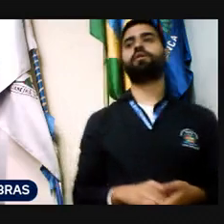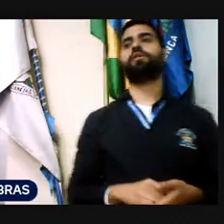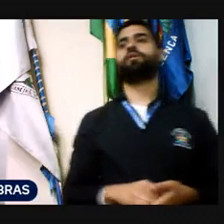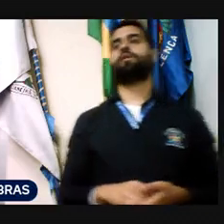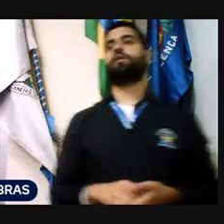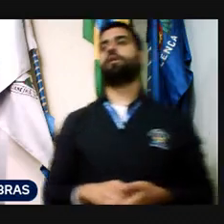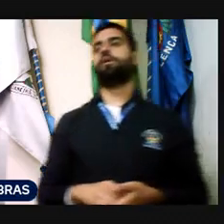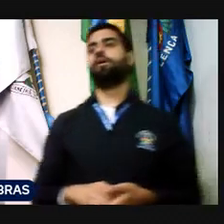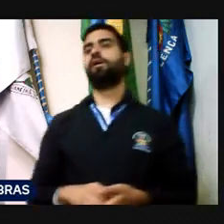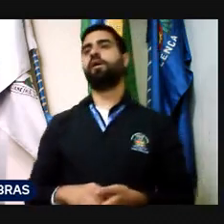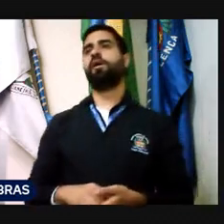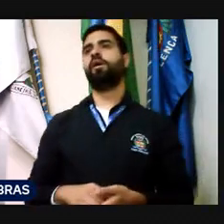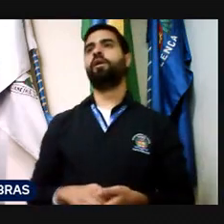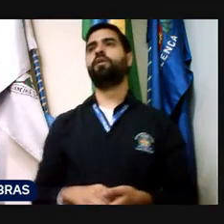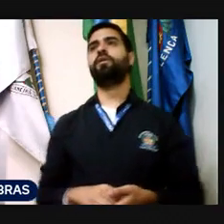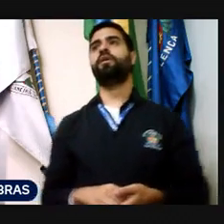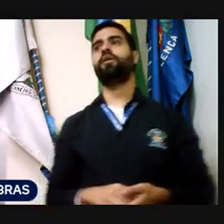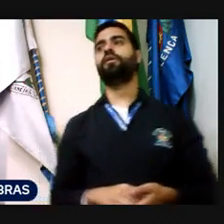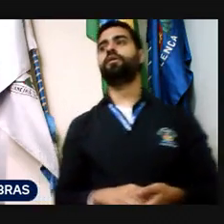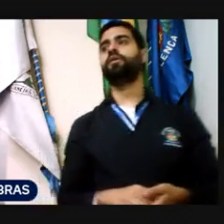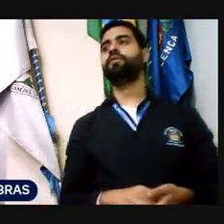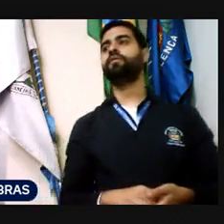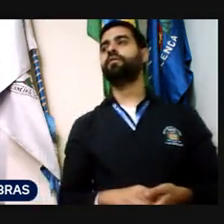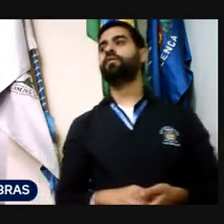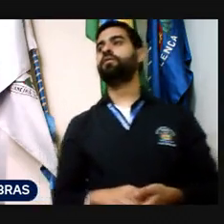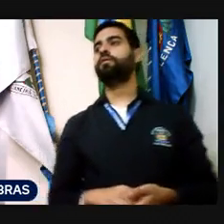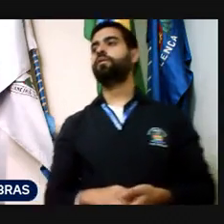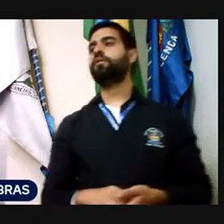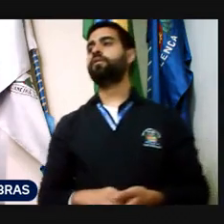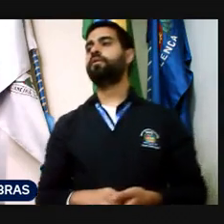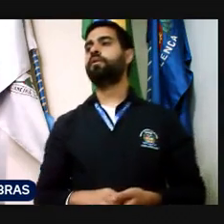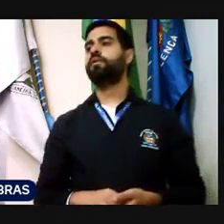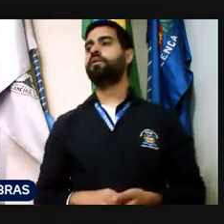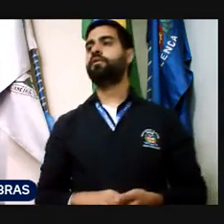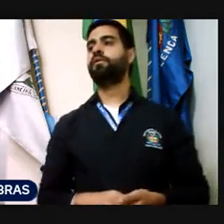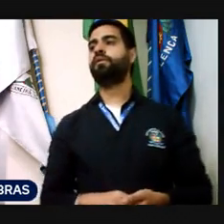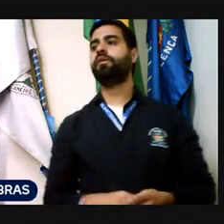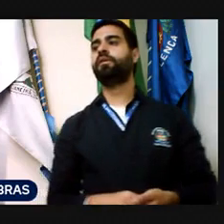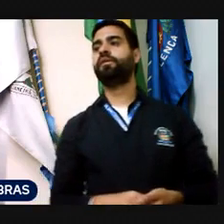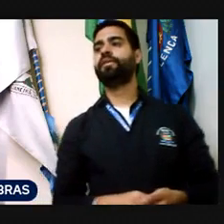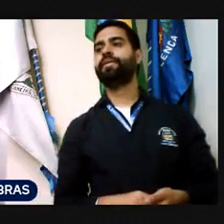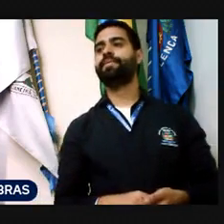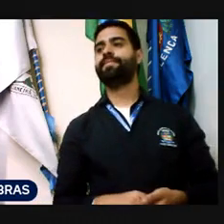consideração. Sala das sessões, de agosto de 2021, vereador Saulo Correia.